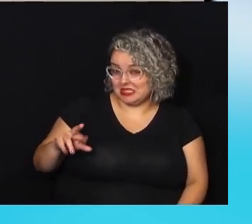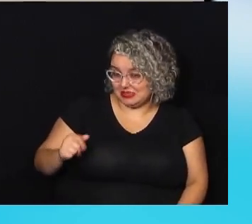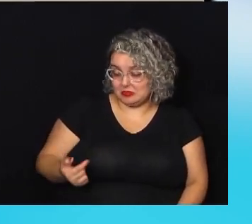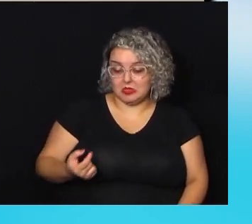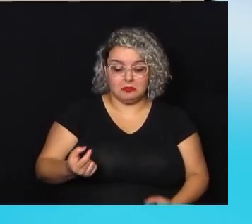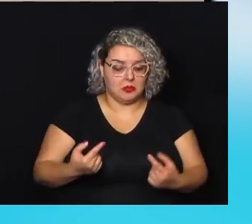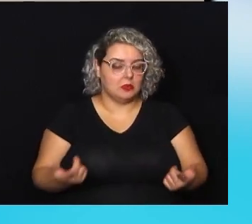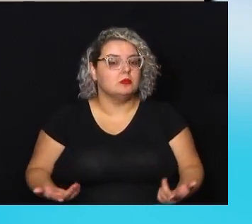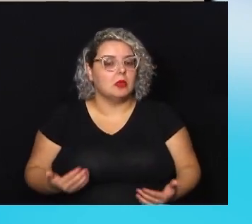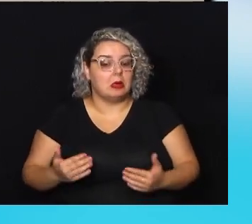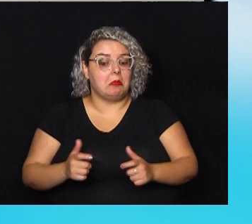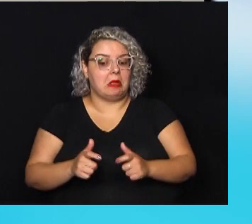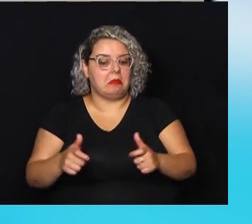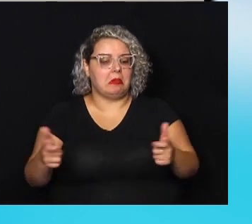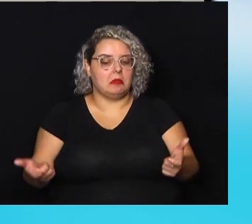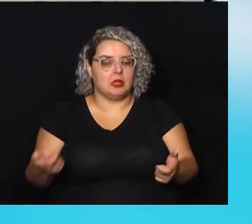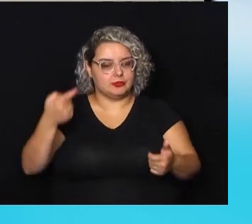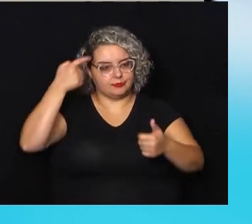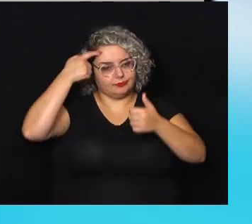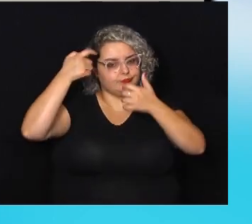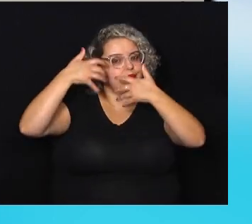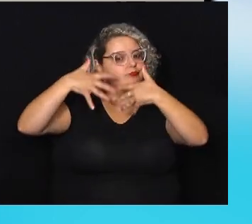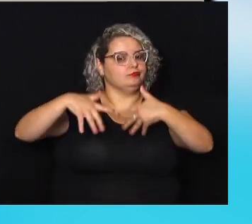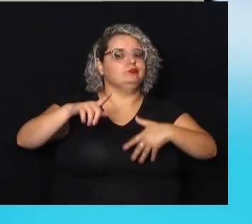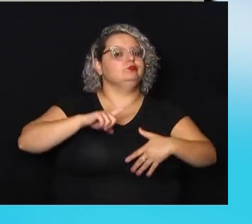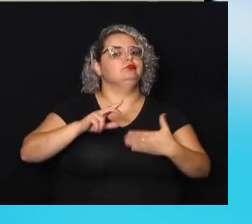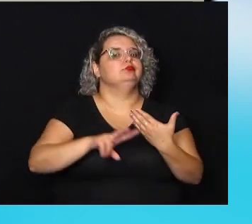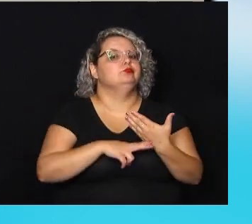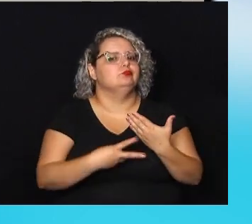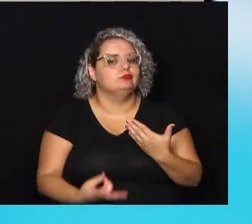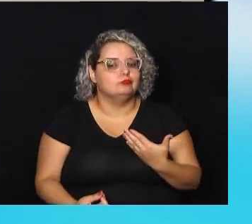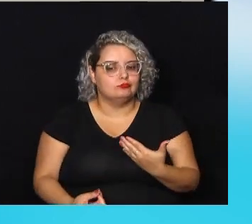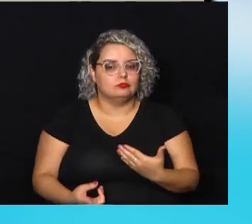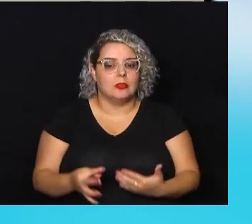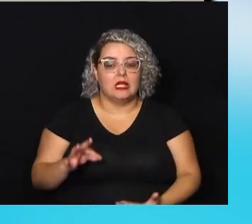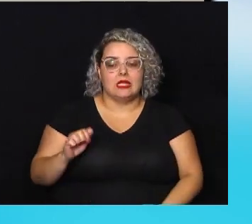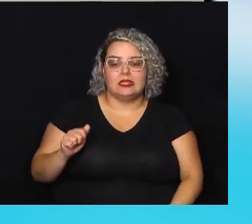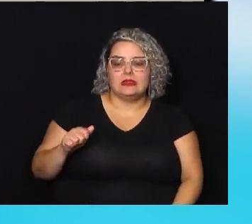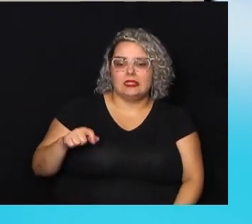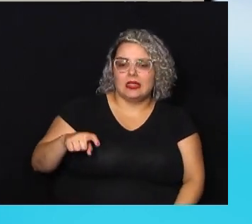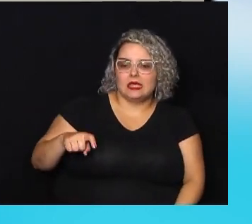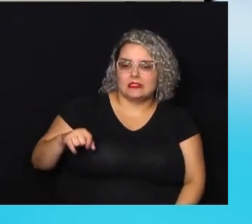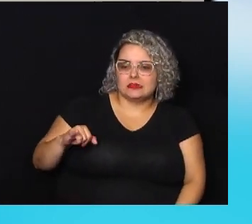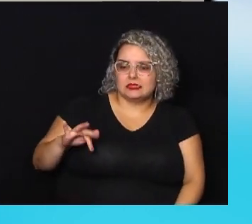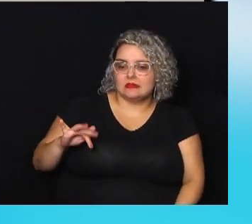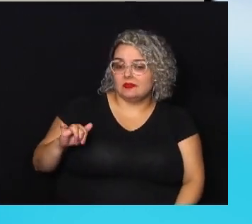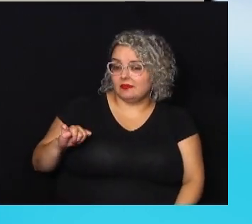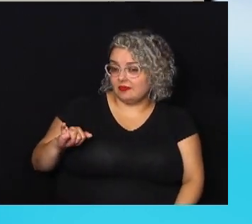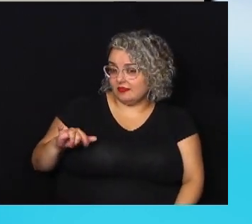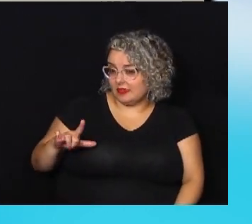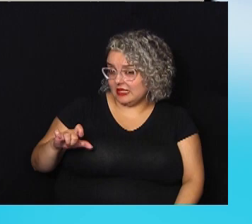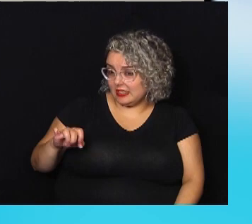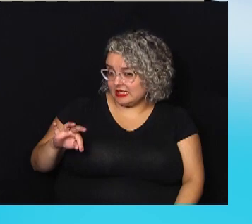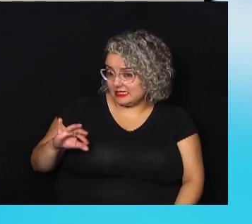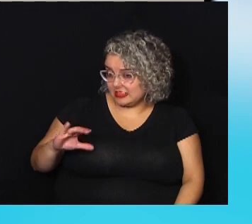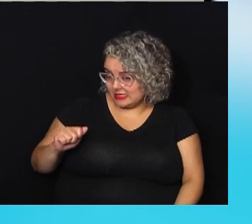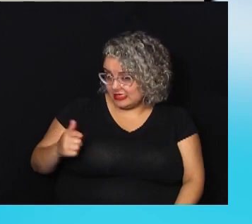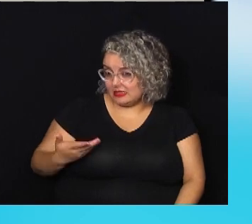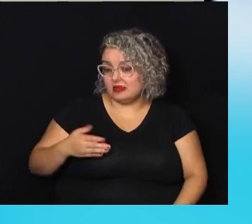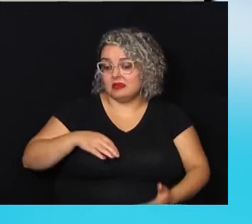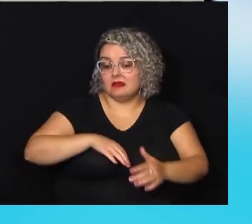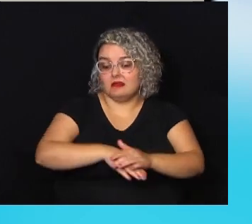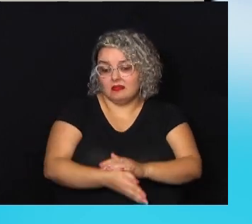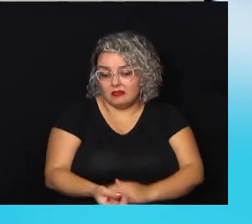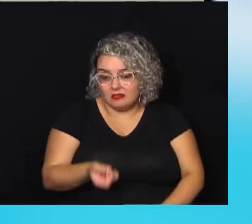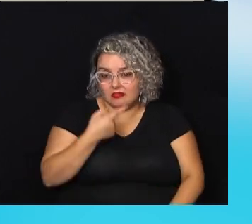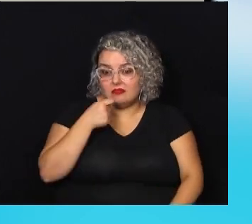porque algumas medicações que agem no sistema nervoso central têm esse efeito de taquifilaxia, né? Ou